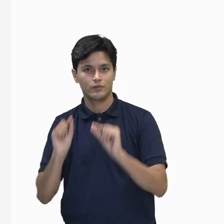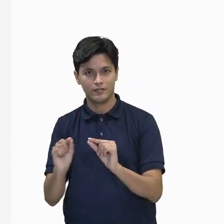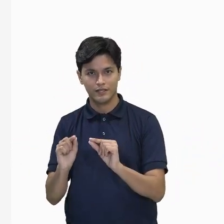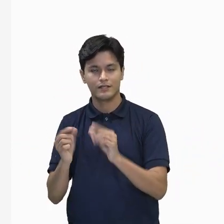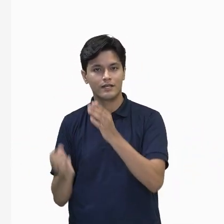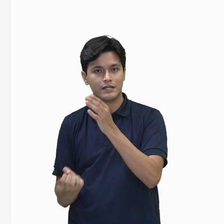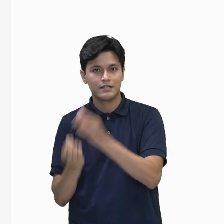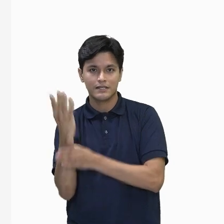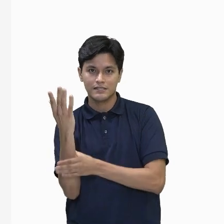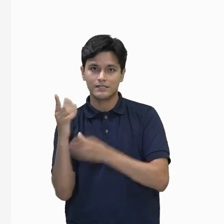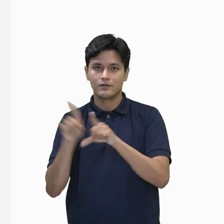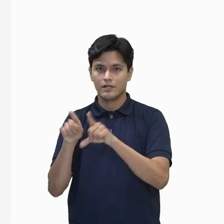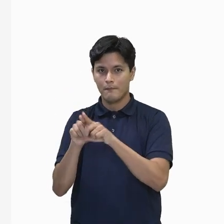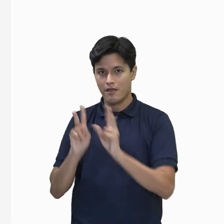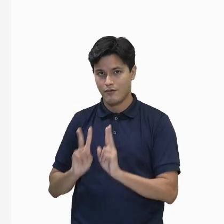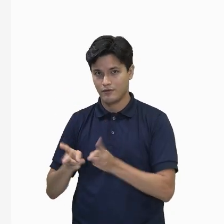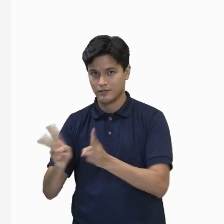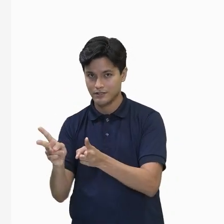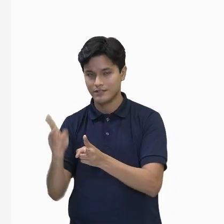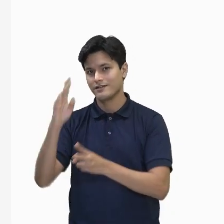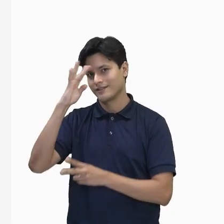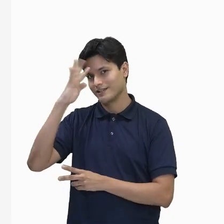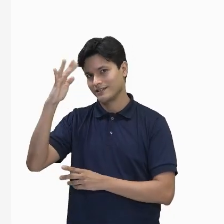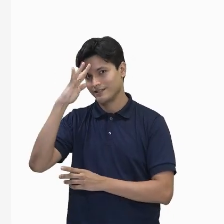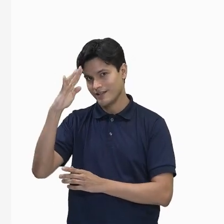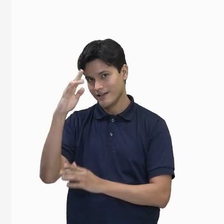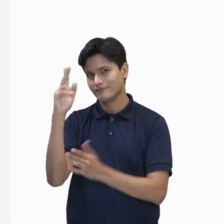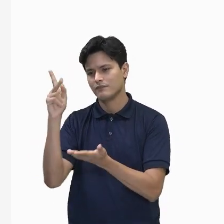cristalização da ideia da verdade.